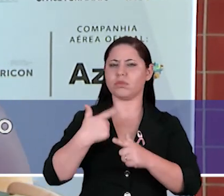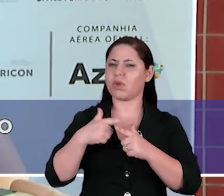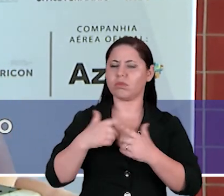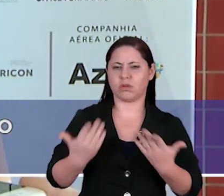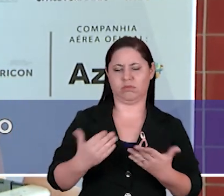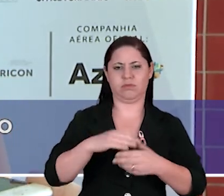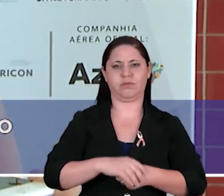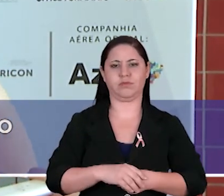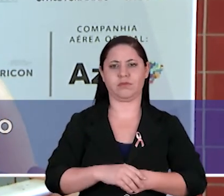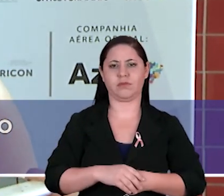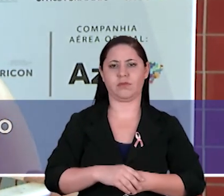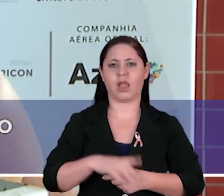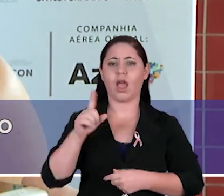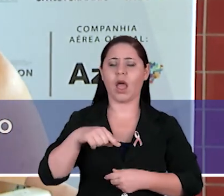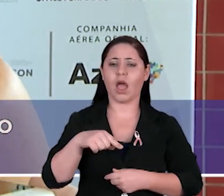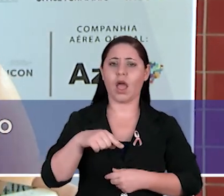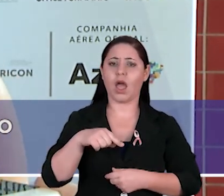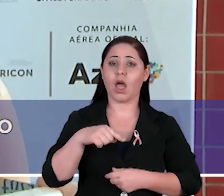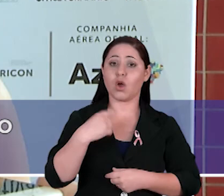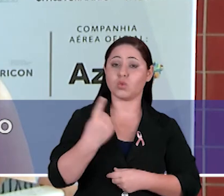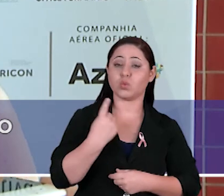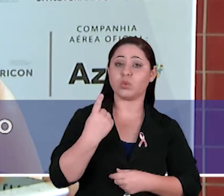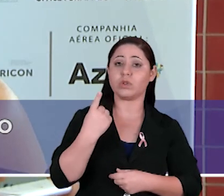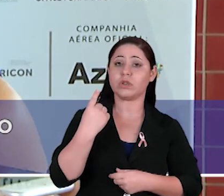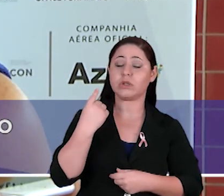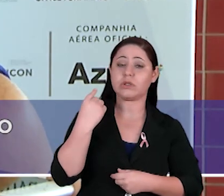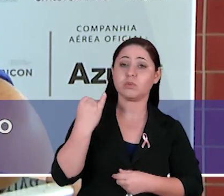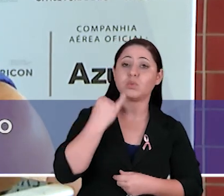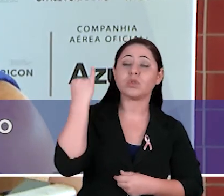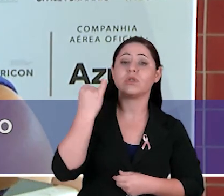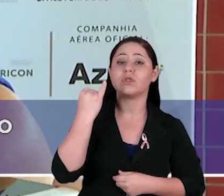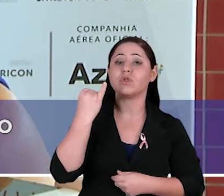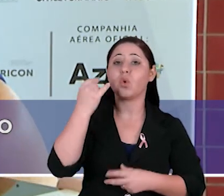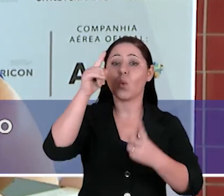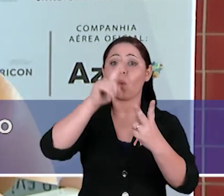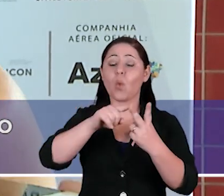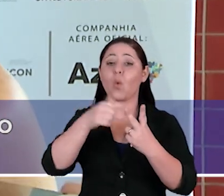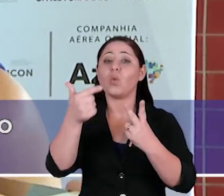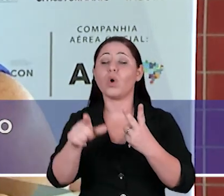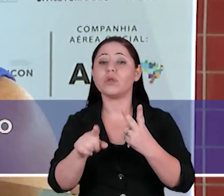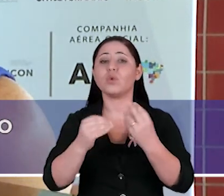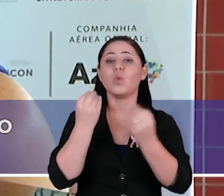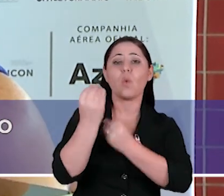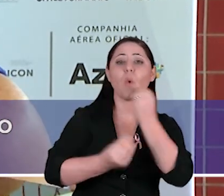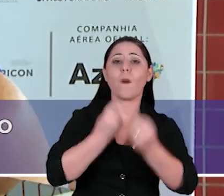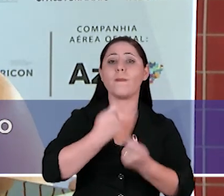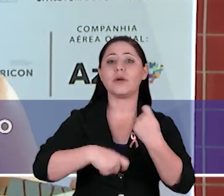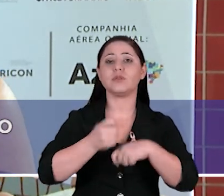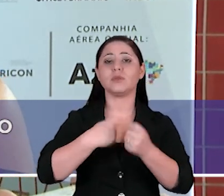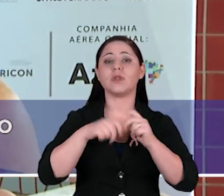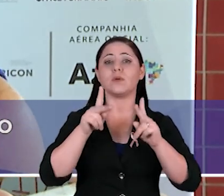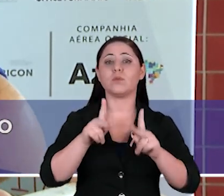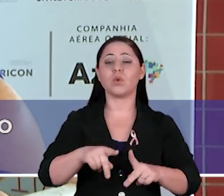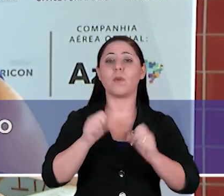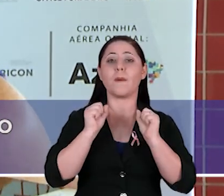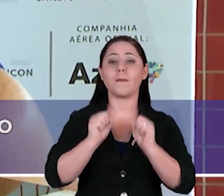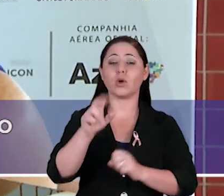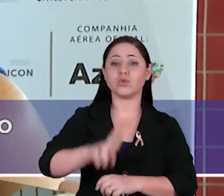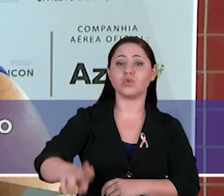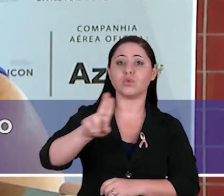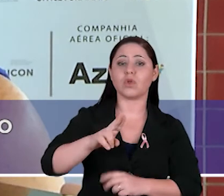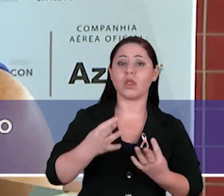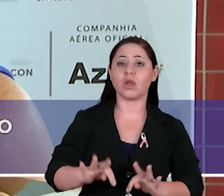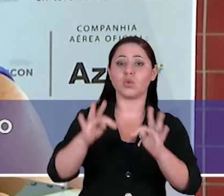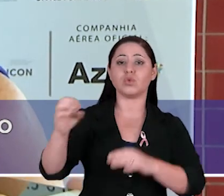estivesse me confrontando com esse tipo de problema. Então esse é um vetor importante. Mas o outro vetor importante é como a